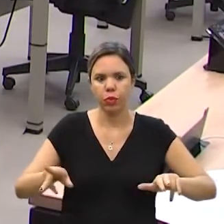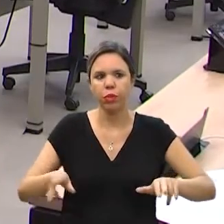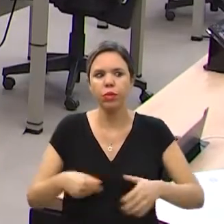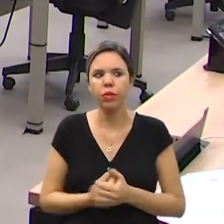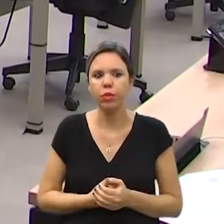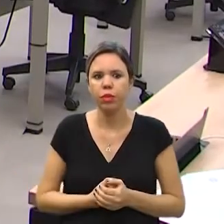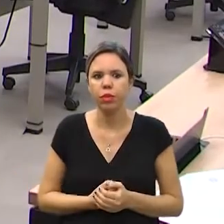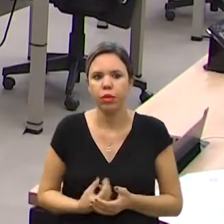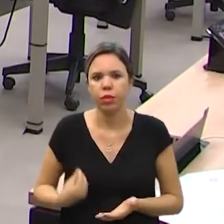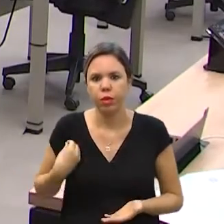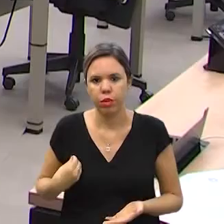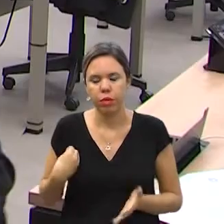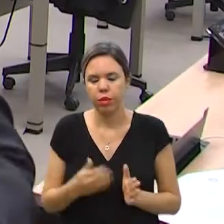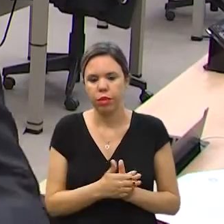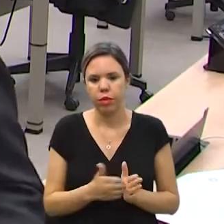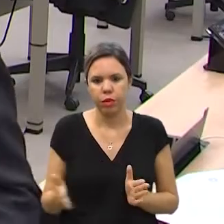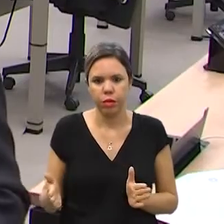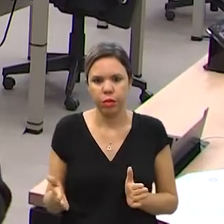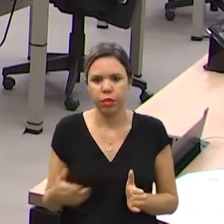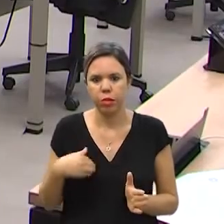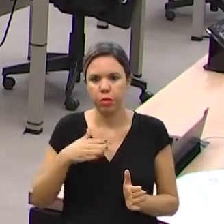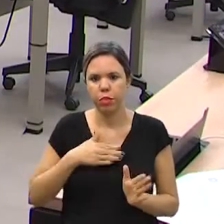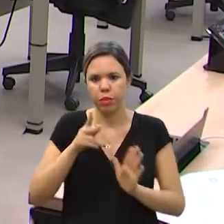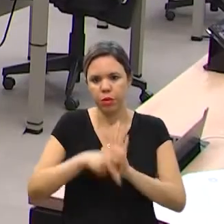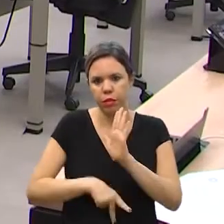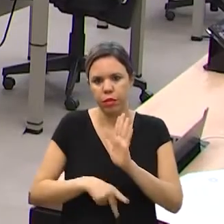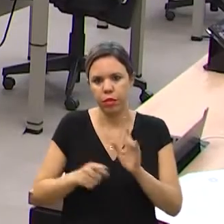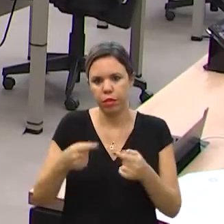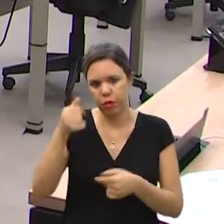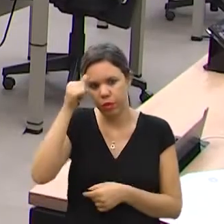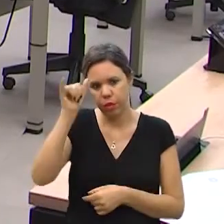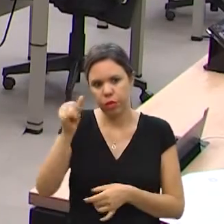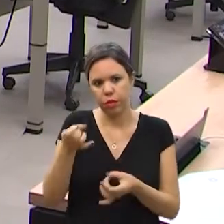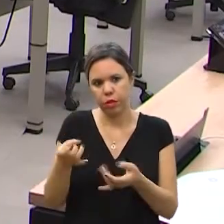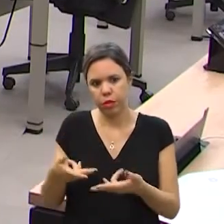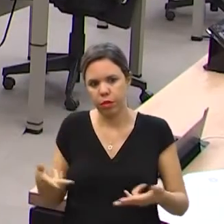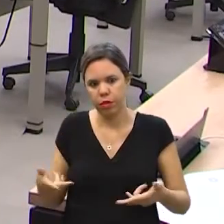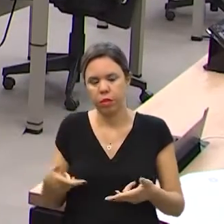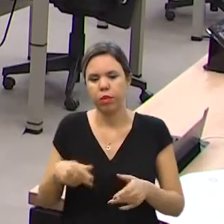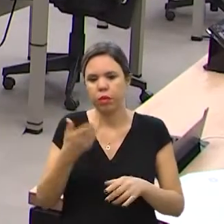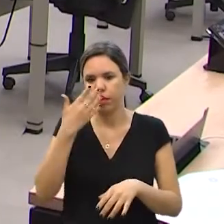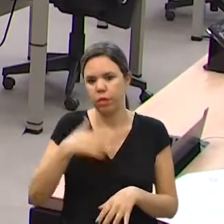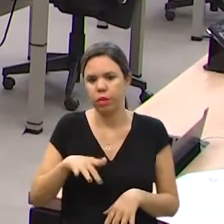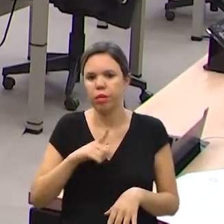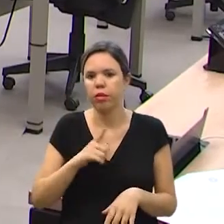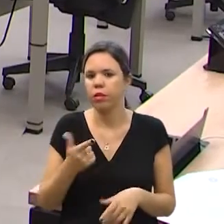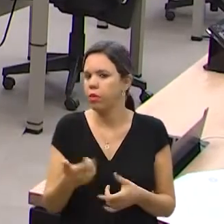mas que estão aí nesse meu projeto que institui a prevenção aí para que as